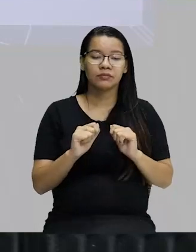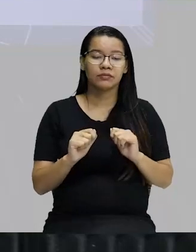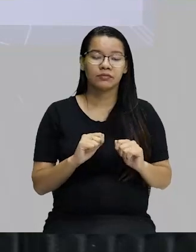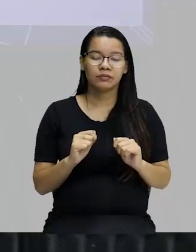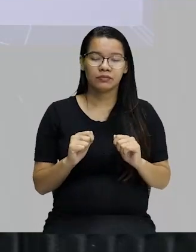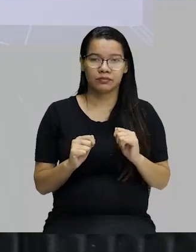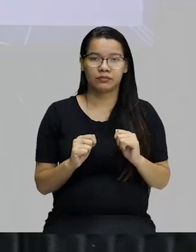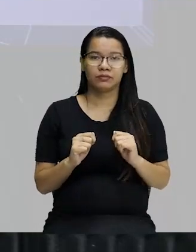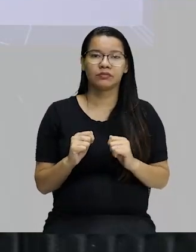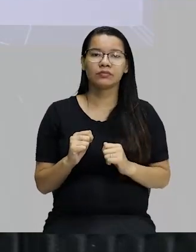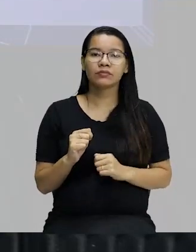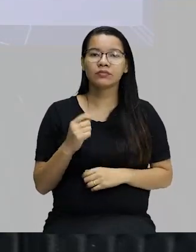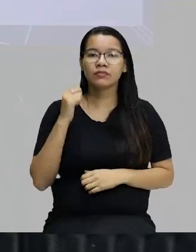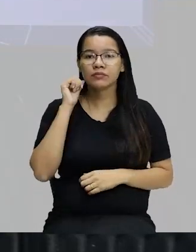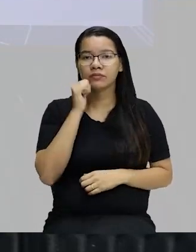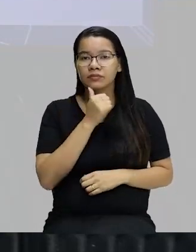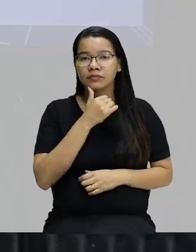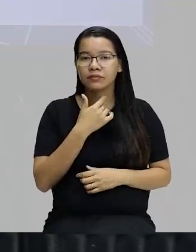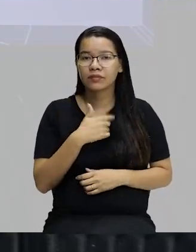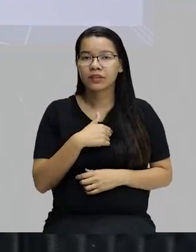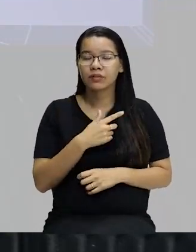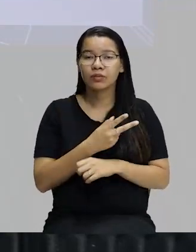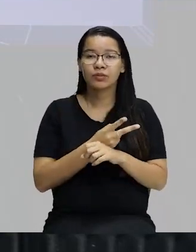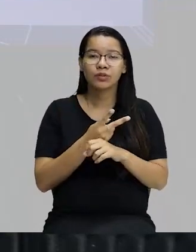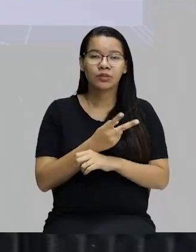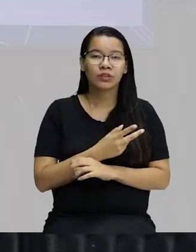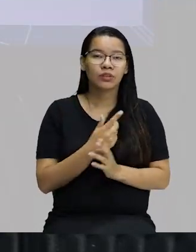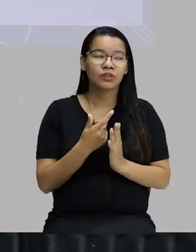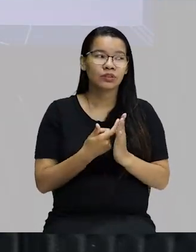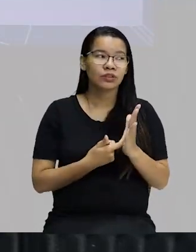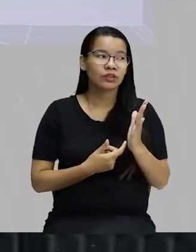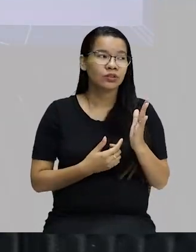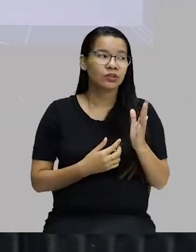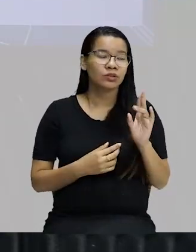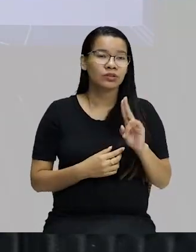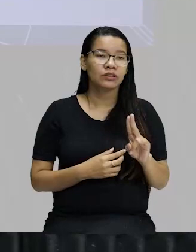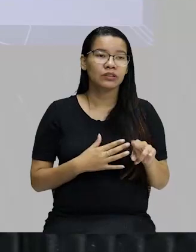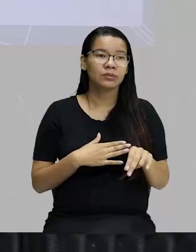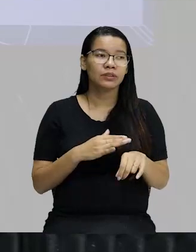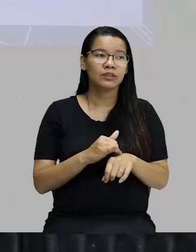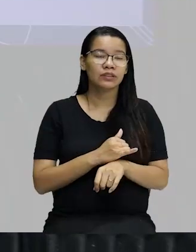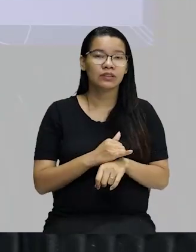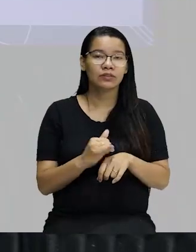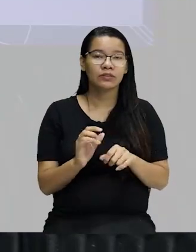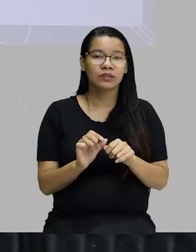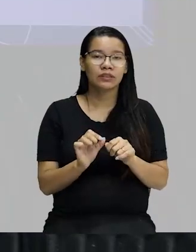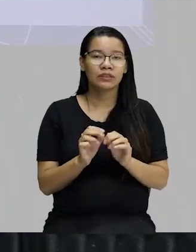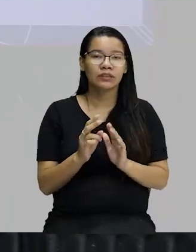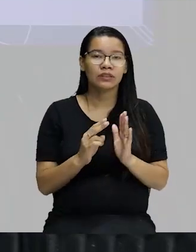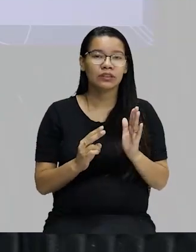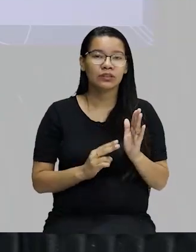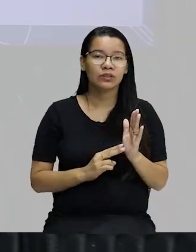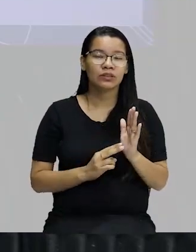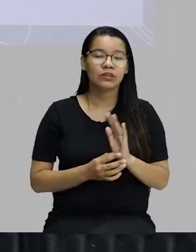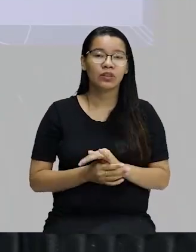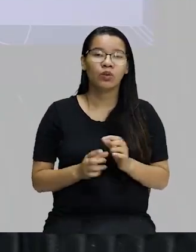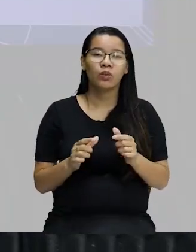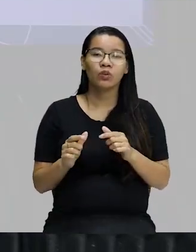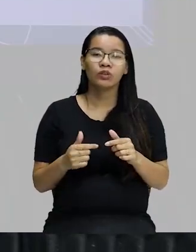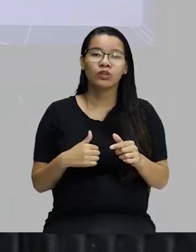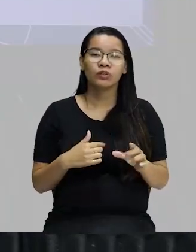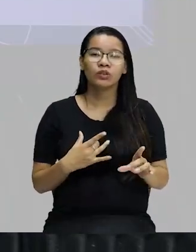vou procurar no texto, usando as minhas estratégias, fazendo aquela leitura superficial, onde é que eu localizo a